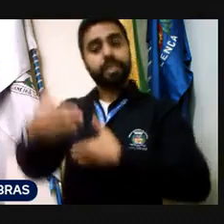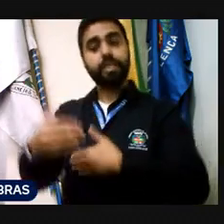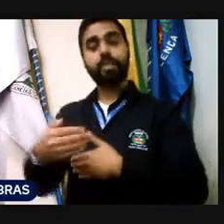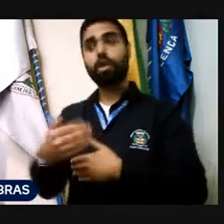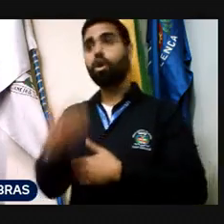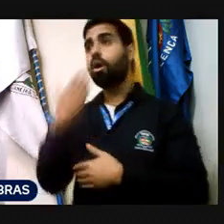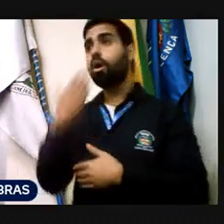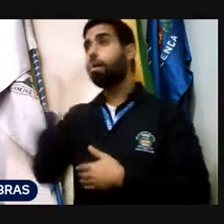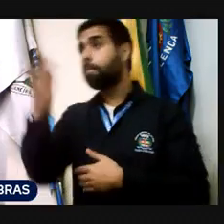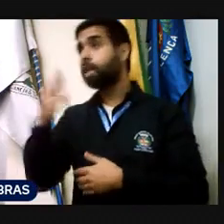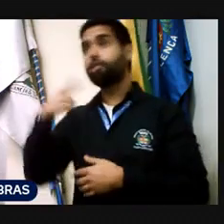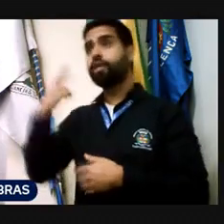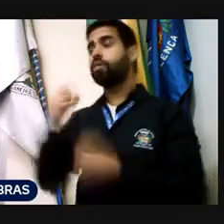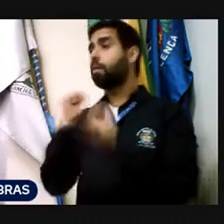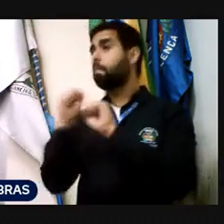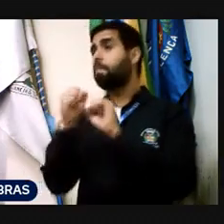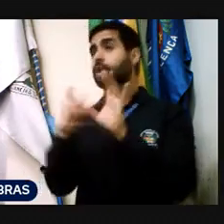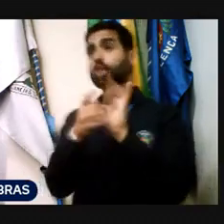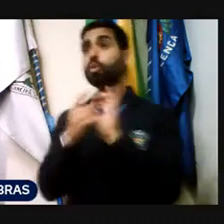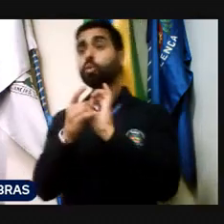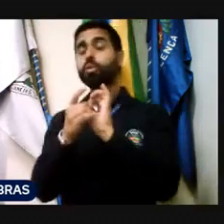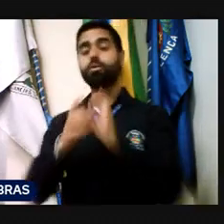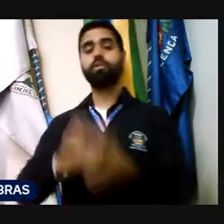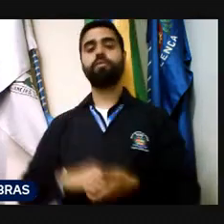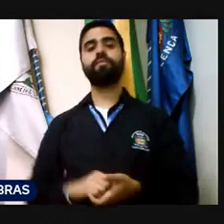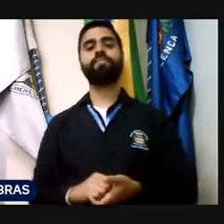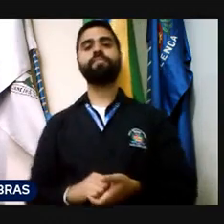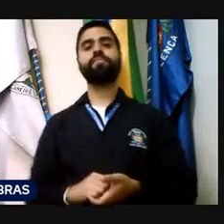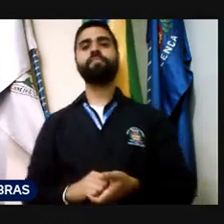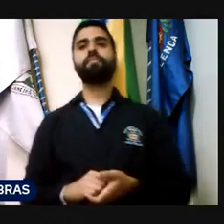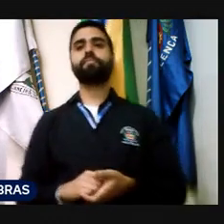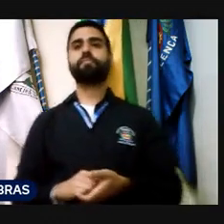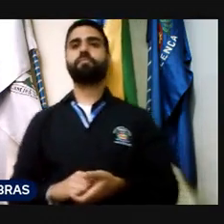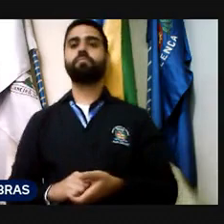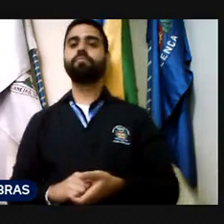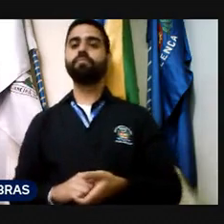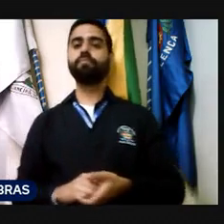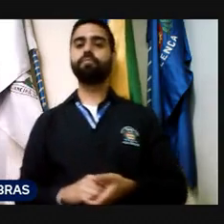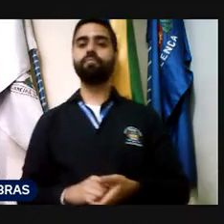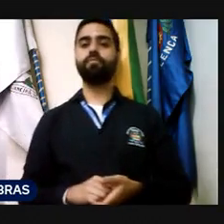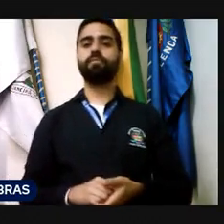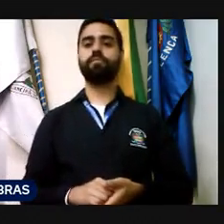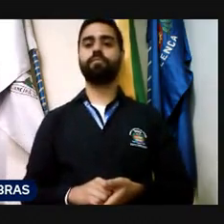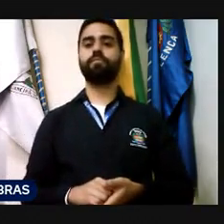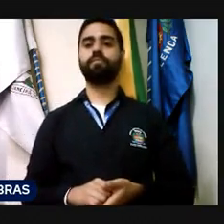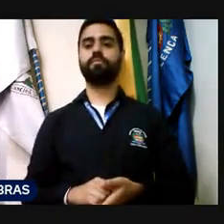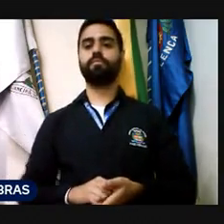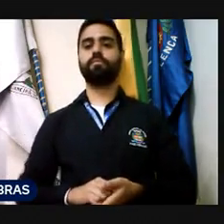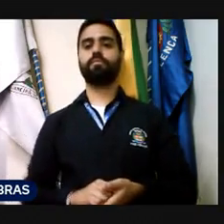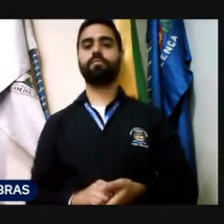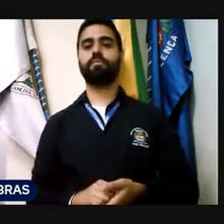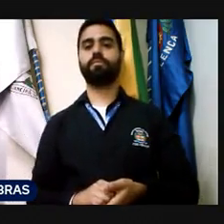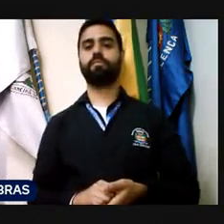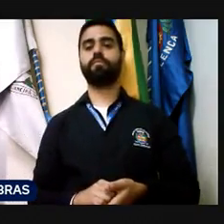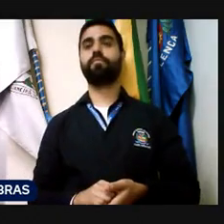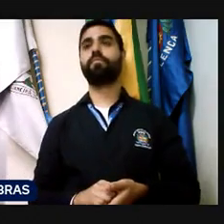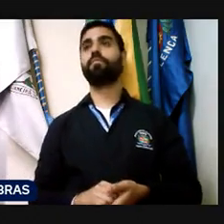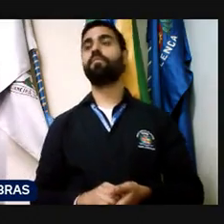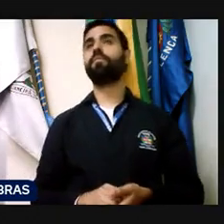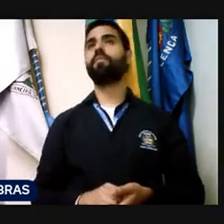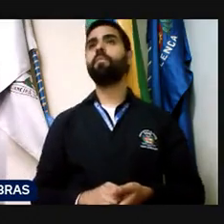Conclamo vocês, vereadores, para que a gente possa fazer isso. Por fim, presidente, já finalizando, gostaria só de fazer a